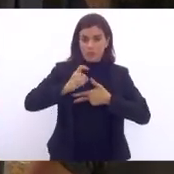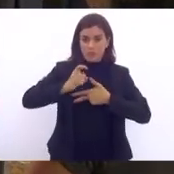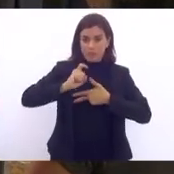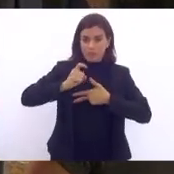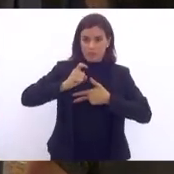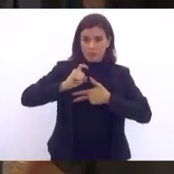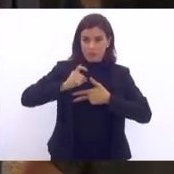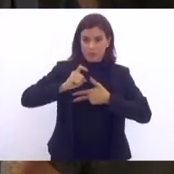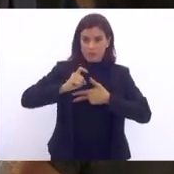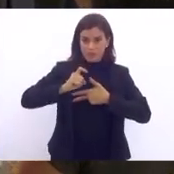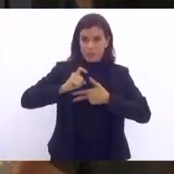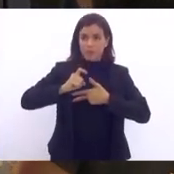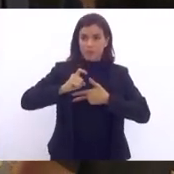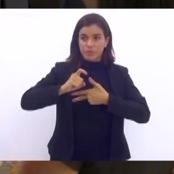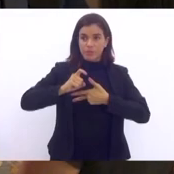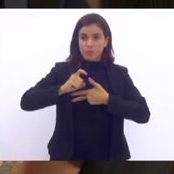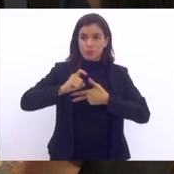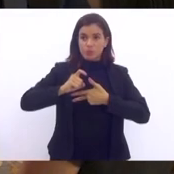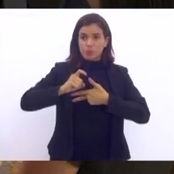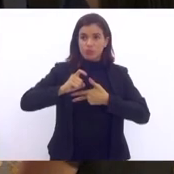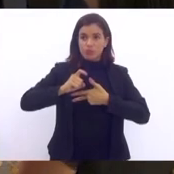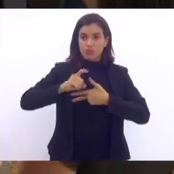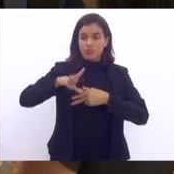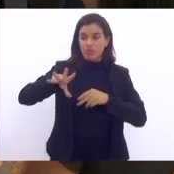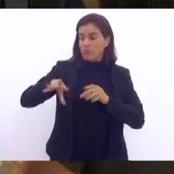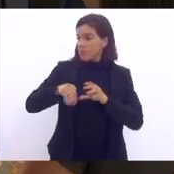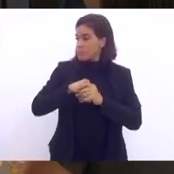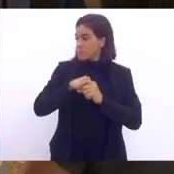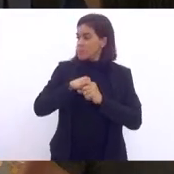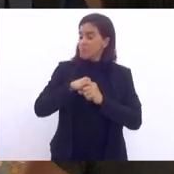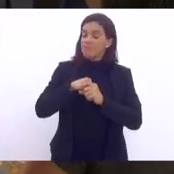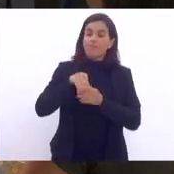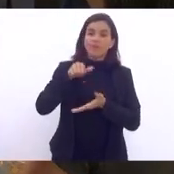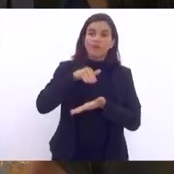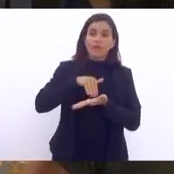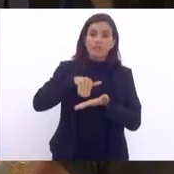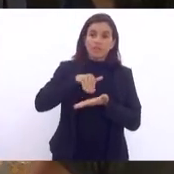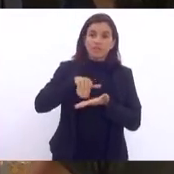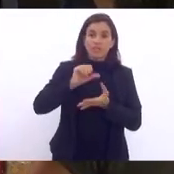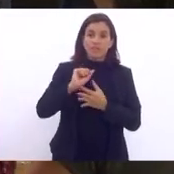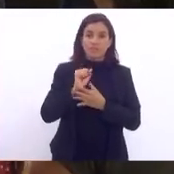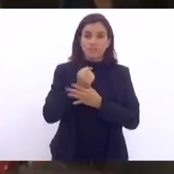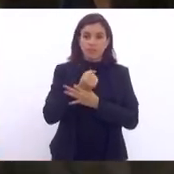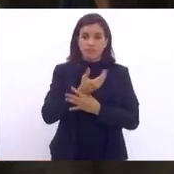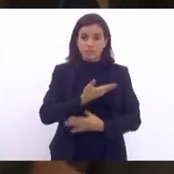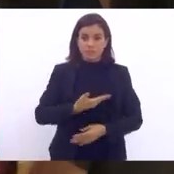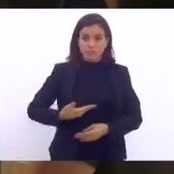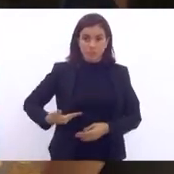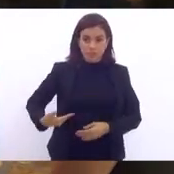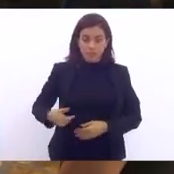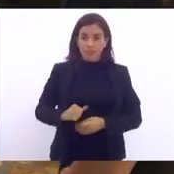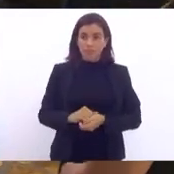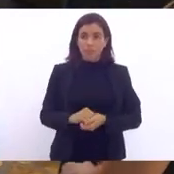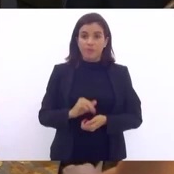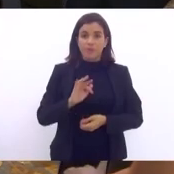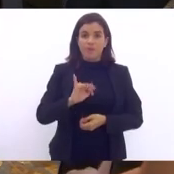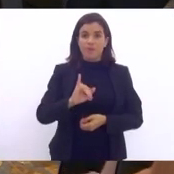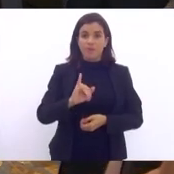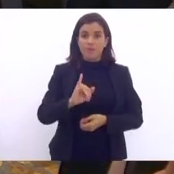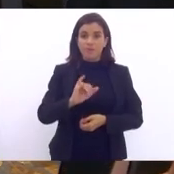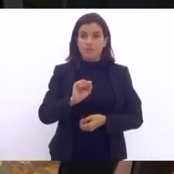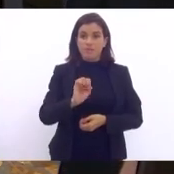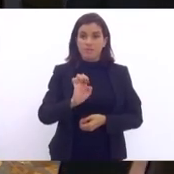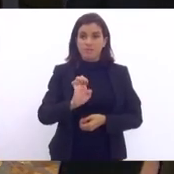de incluir a Secretaria de Segurança Pública no FISED. Tanto é que no